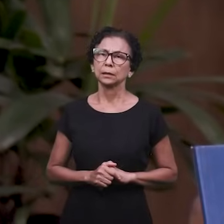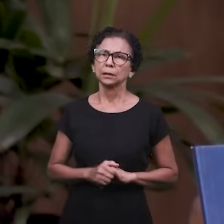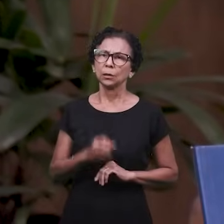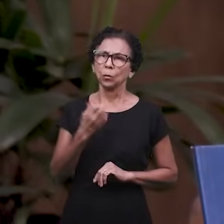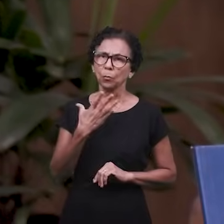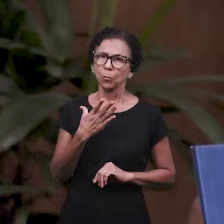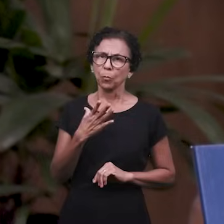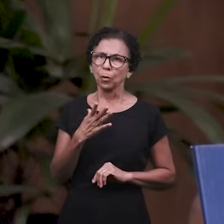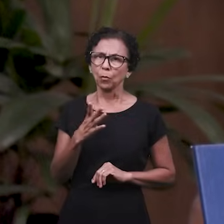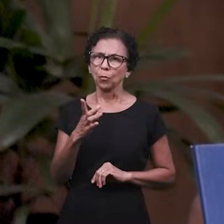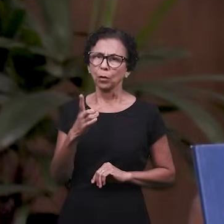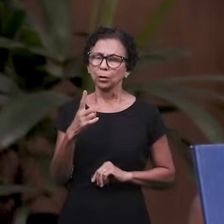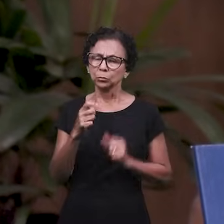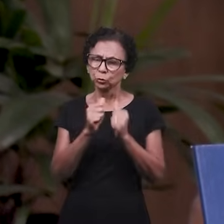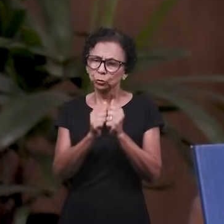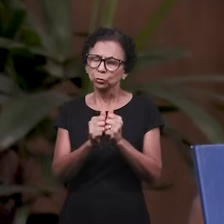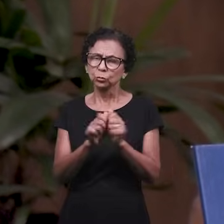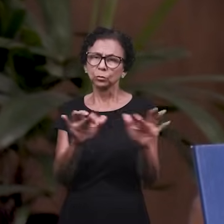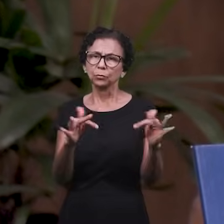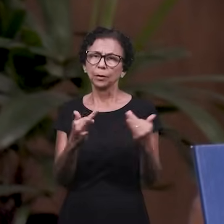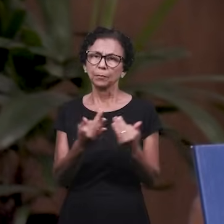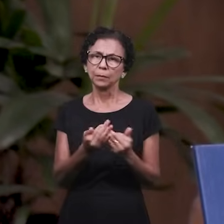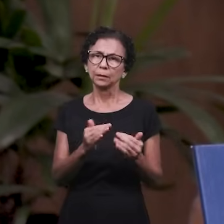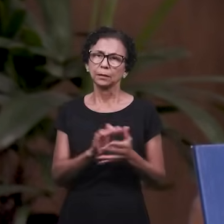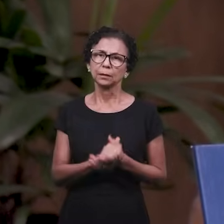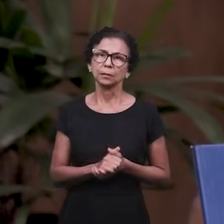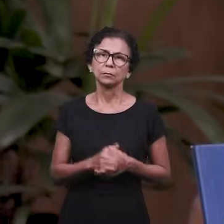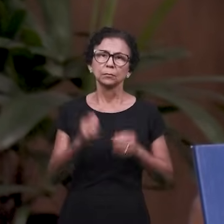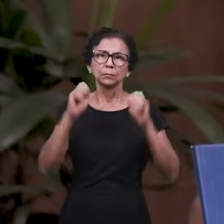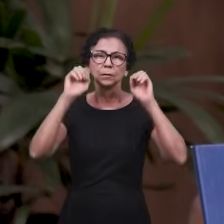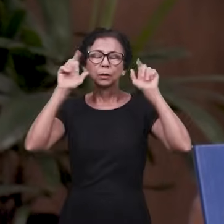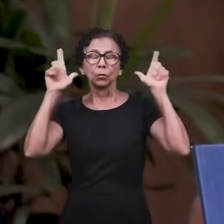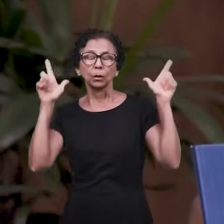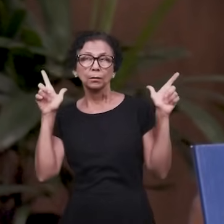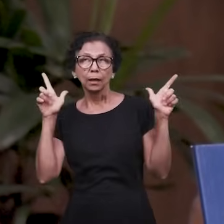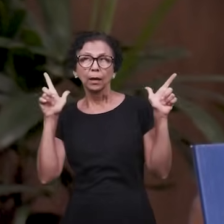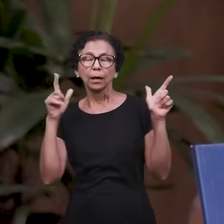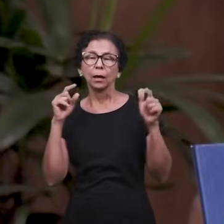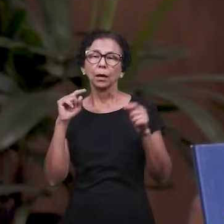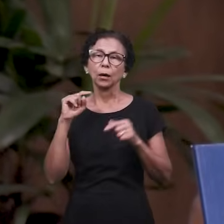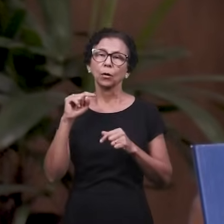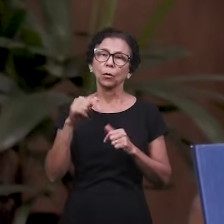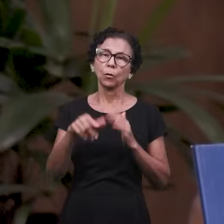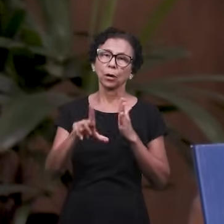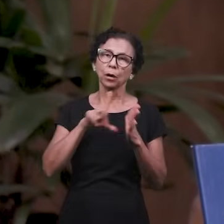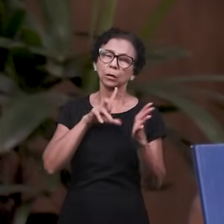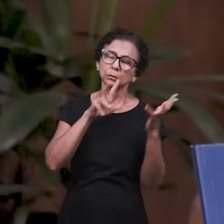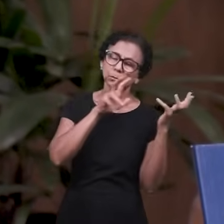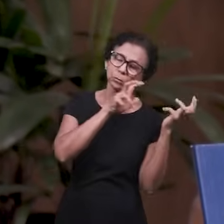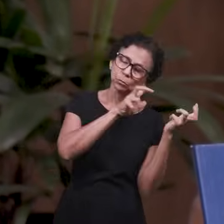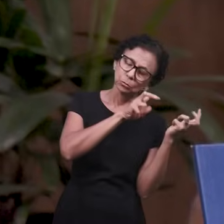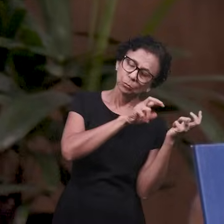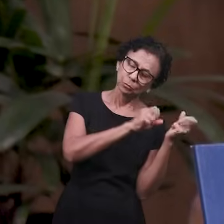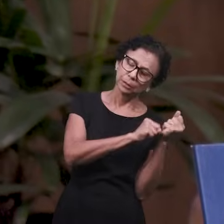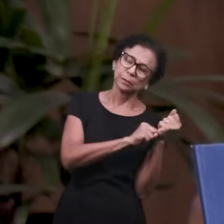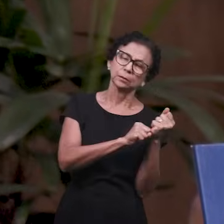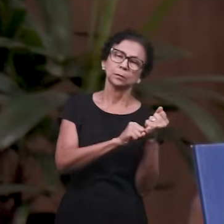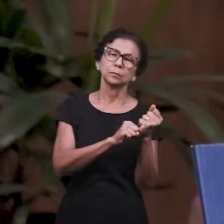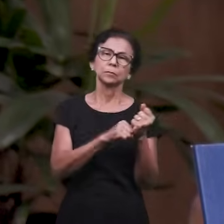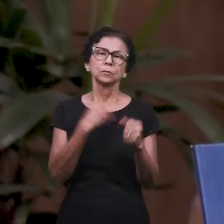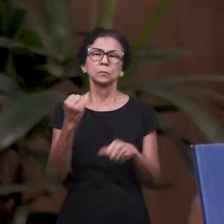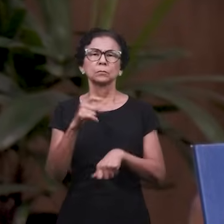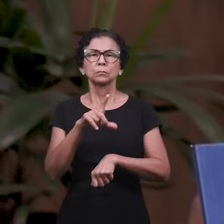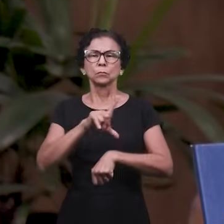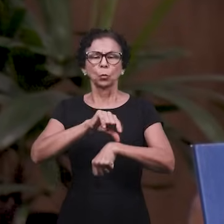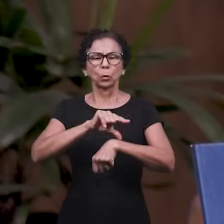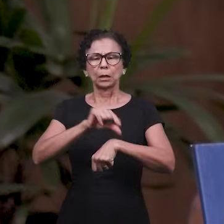juntos, como depois de acordar ou antes de dormir. É importante destacar que a definição de um horário que